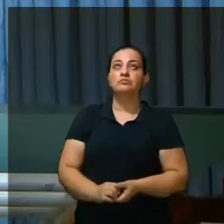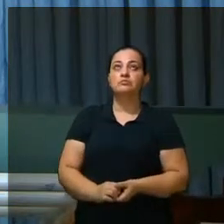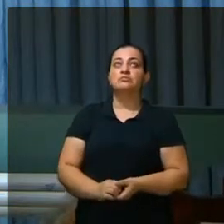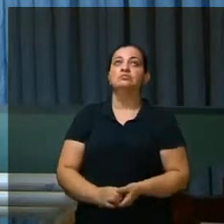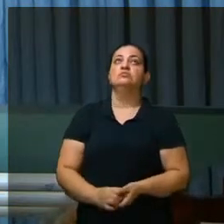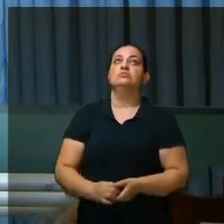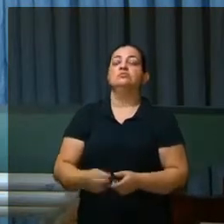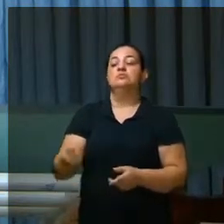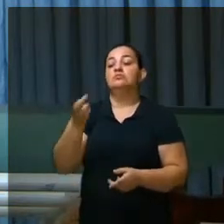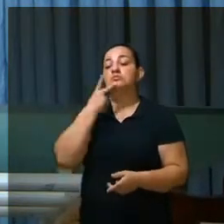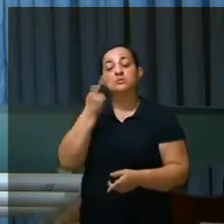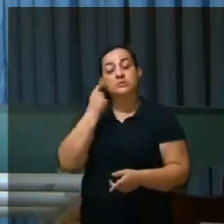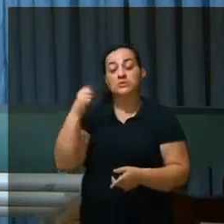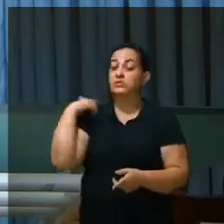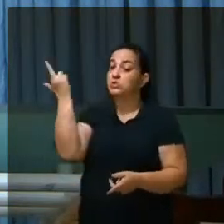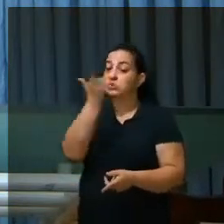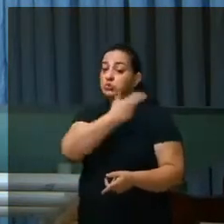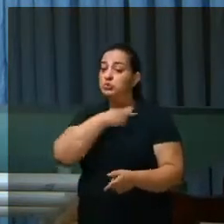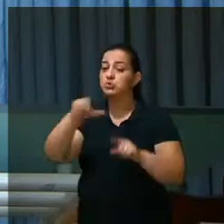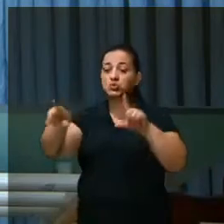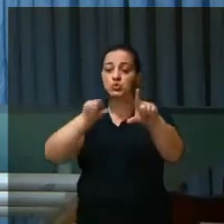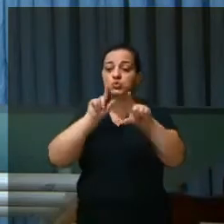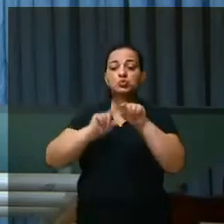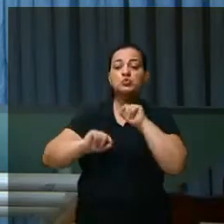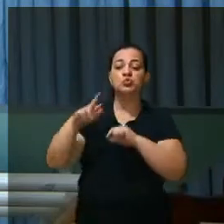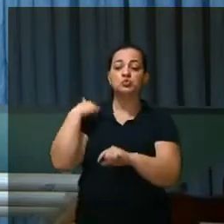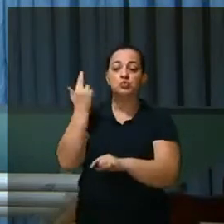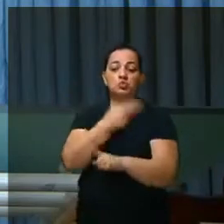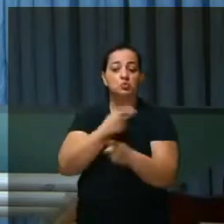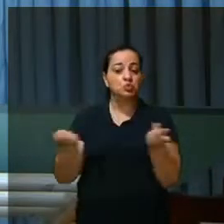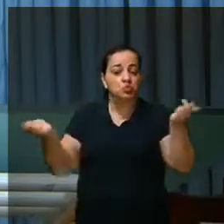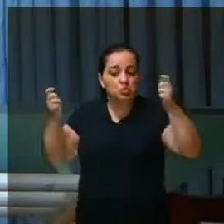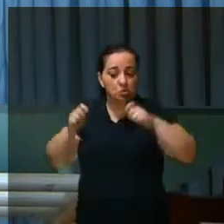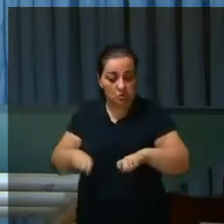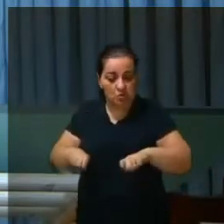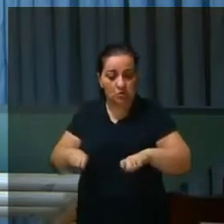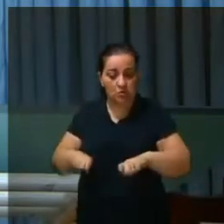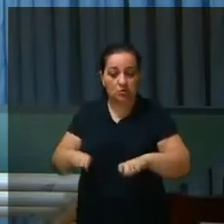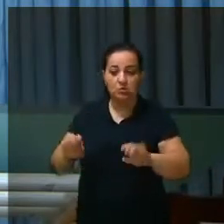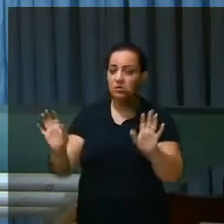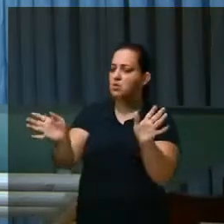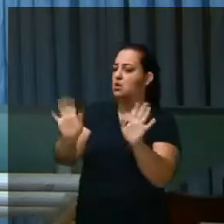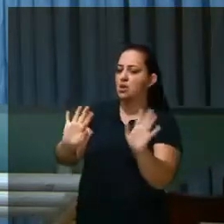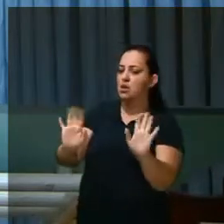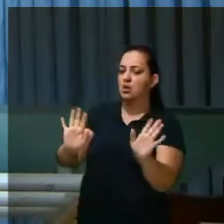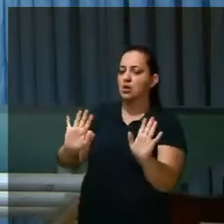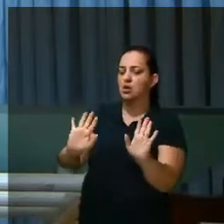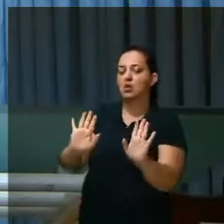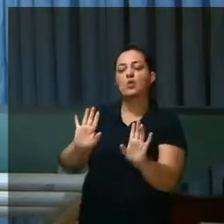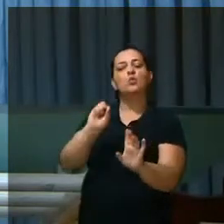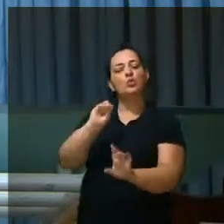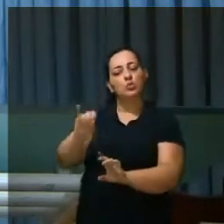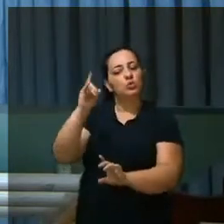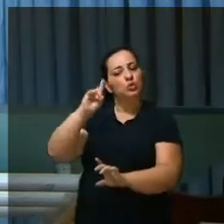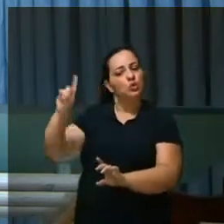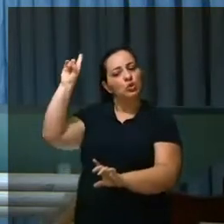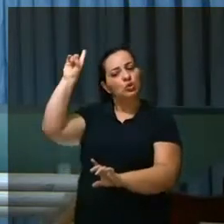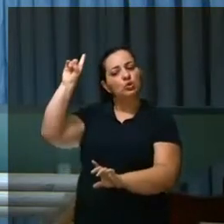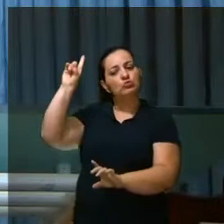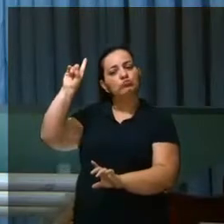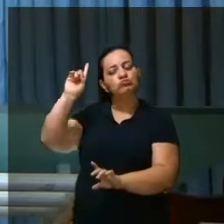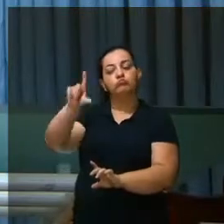E aí você diz mas então somos predestinados pela nossa capacidade de forma alguma se Deus